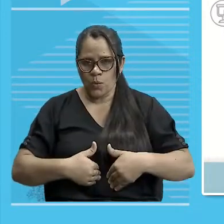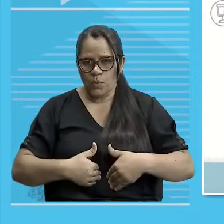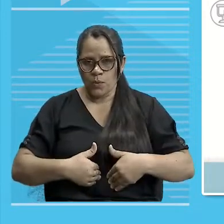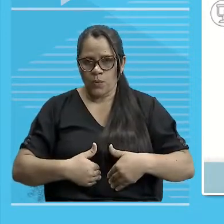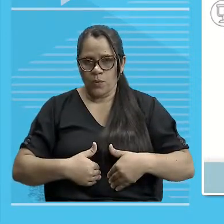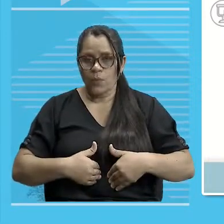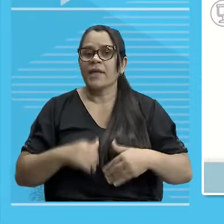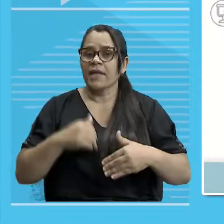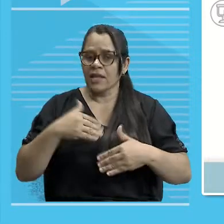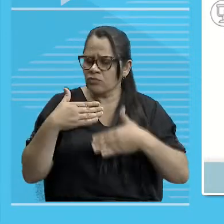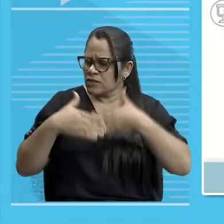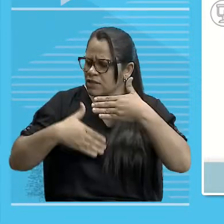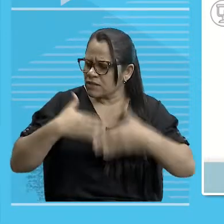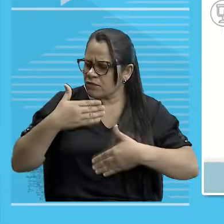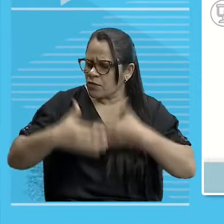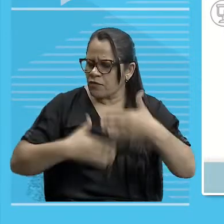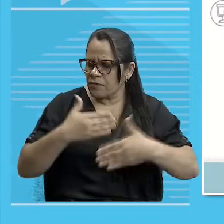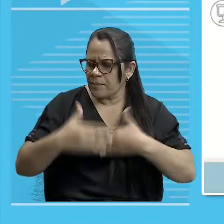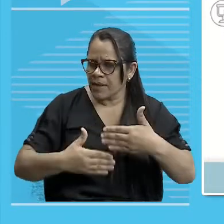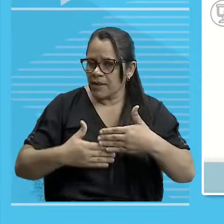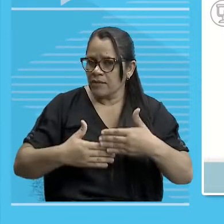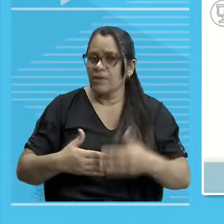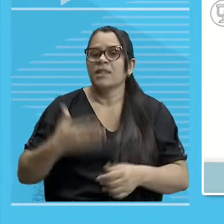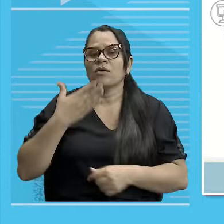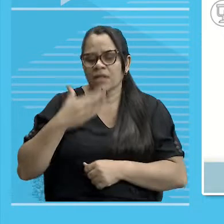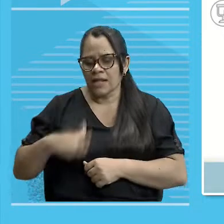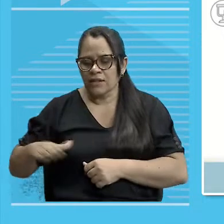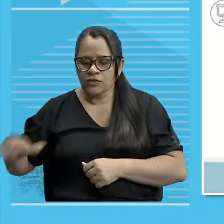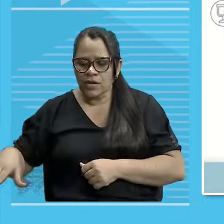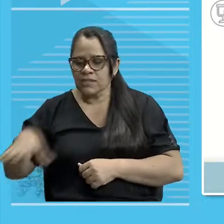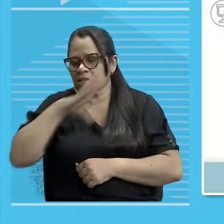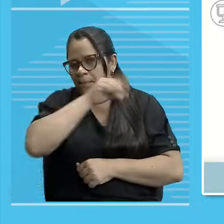ali, denominado de adolescência, diz respeito a isso.